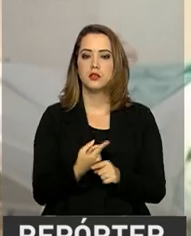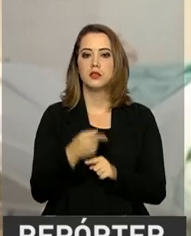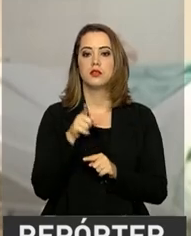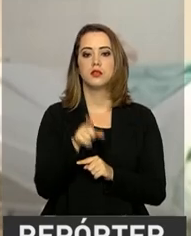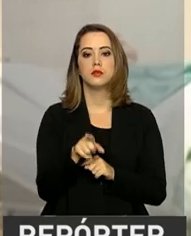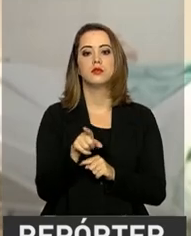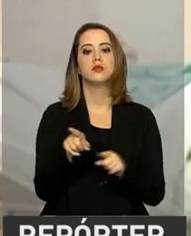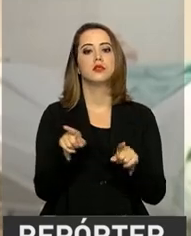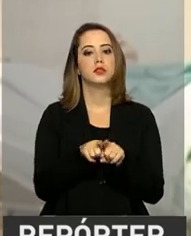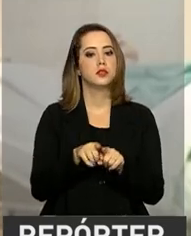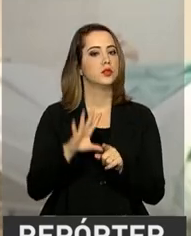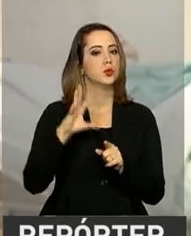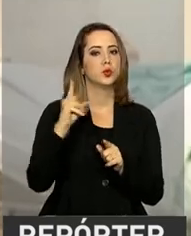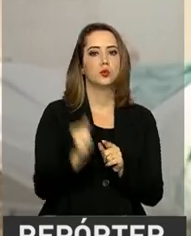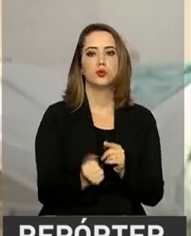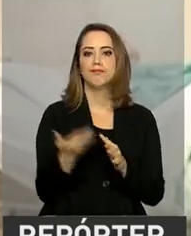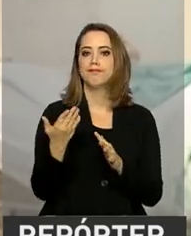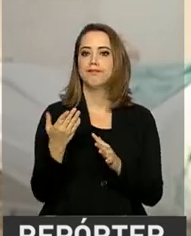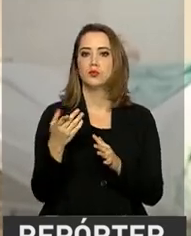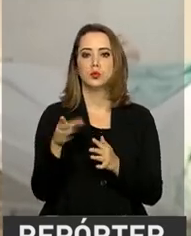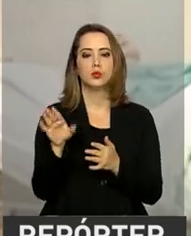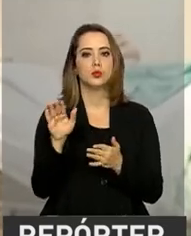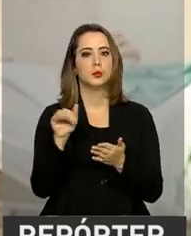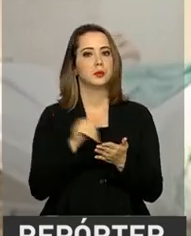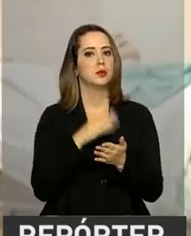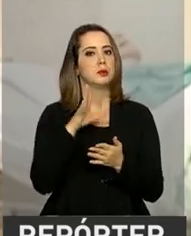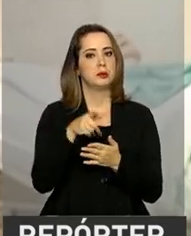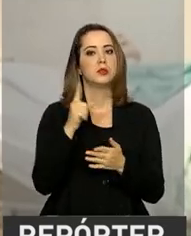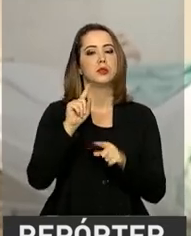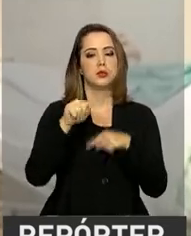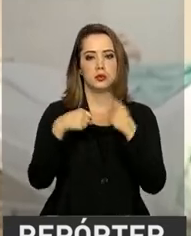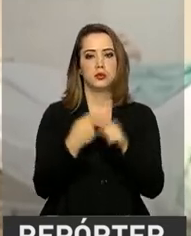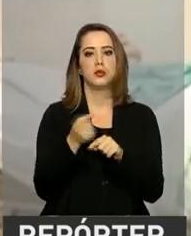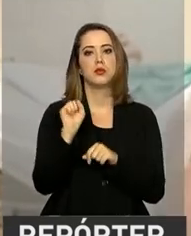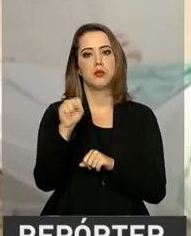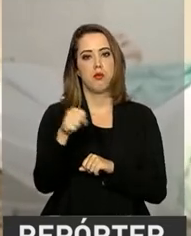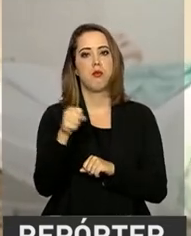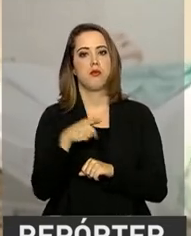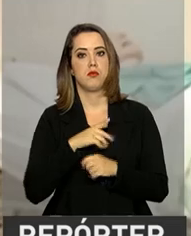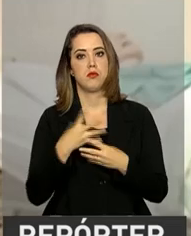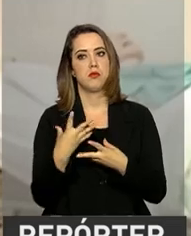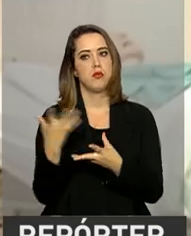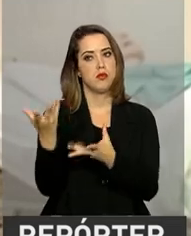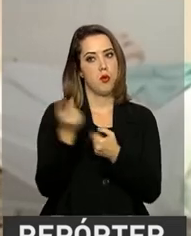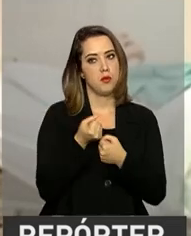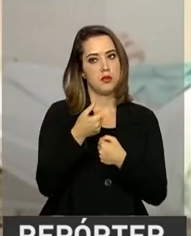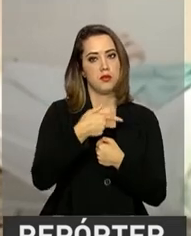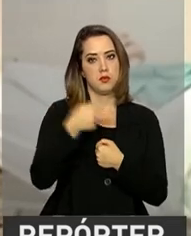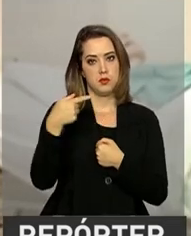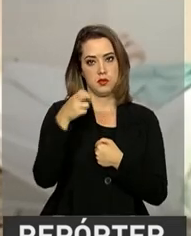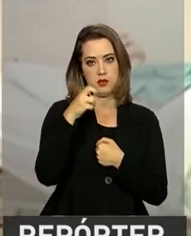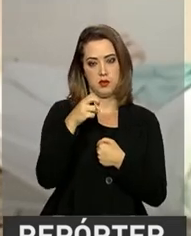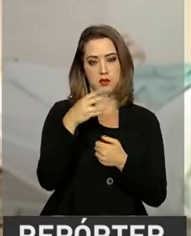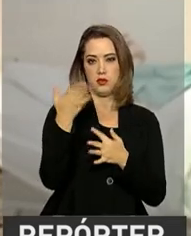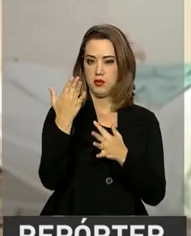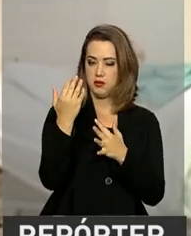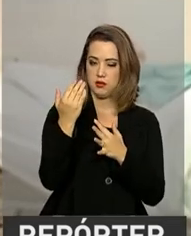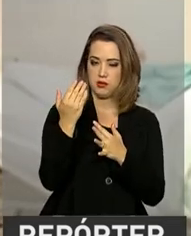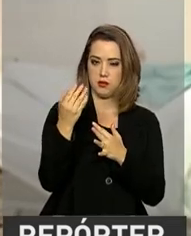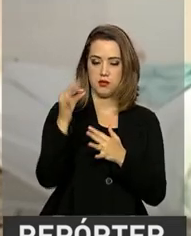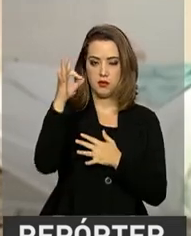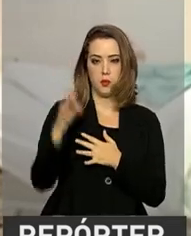e entrei todo no processo seletivo do fi fui aprovada com 75% e depois disso